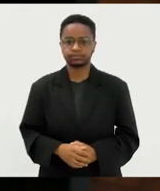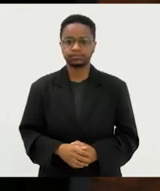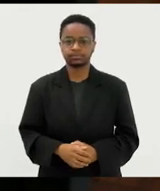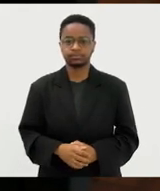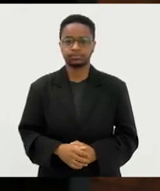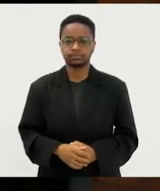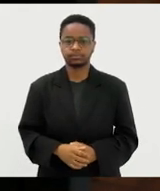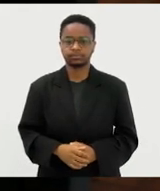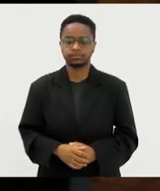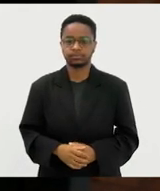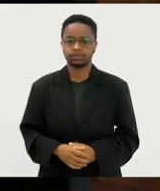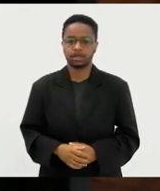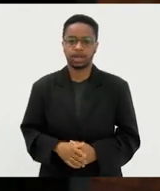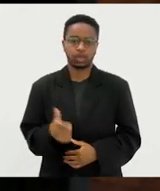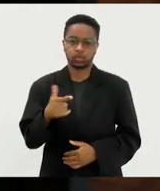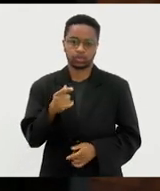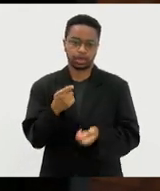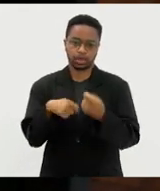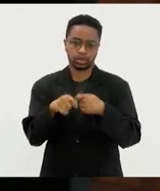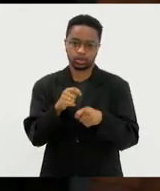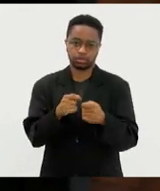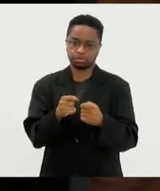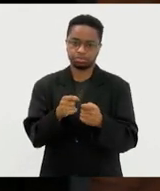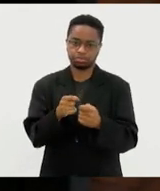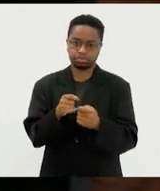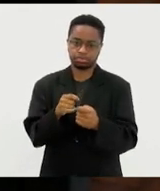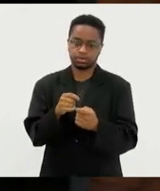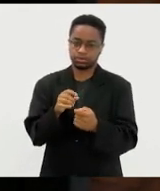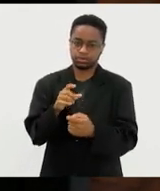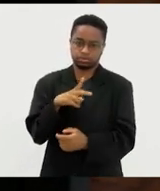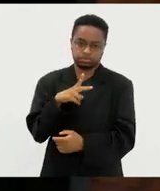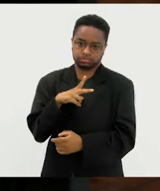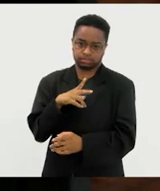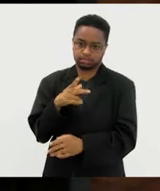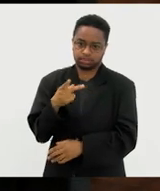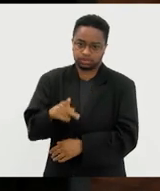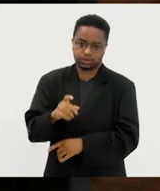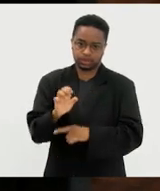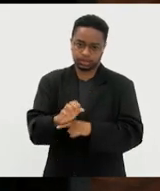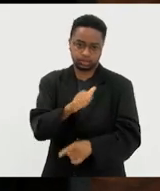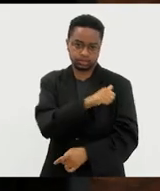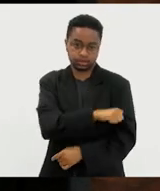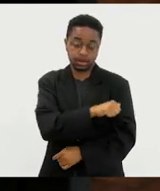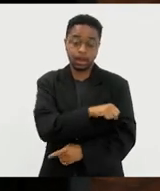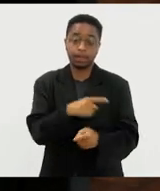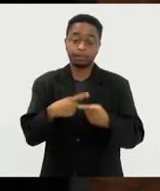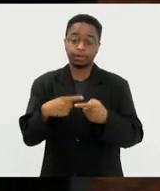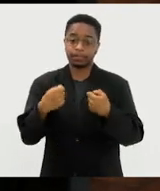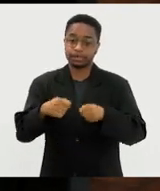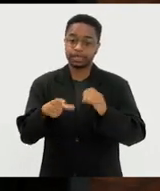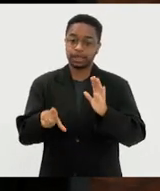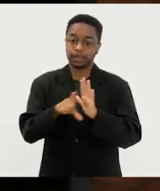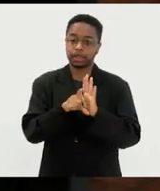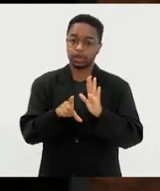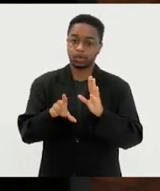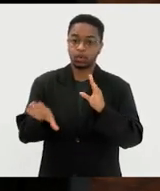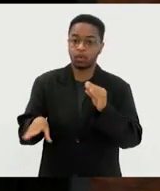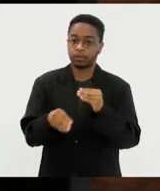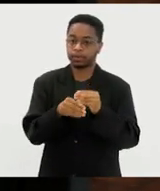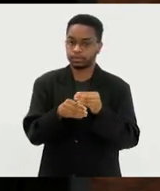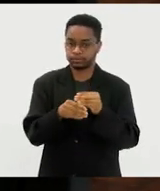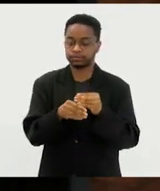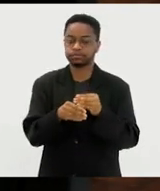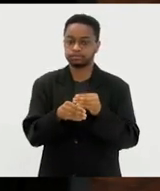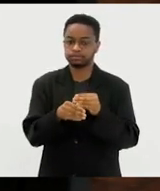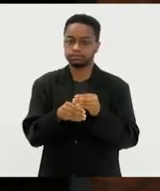Não há negociação individual com o Estado do Rio de Janeiro, porque tem que ter uma lei complementar